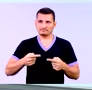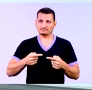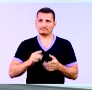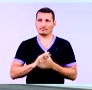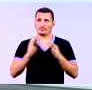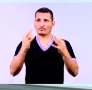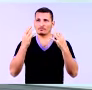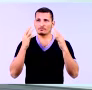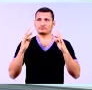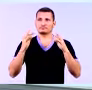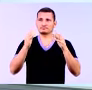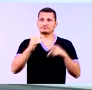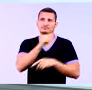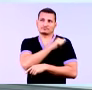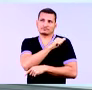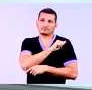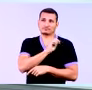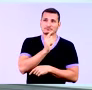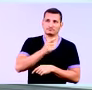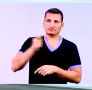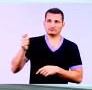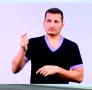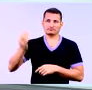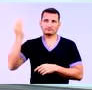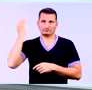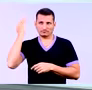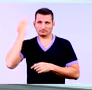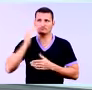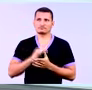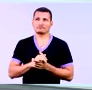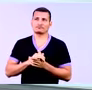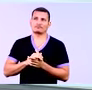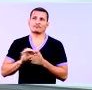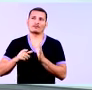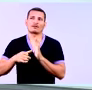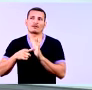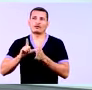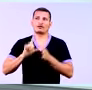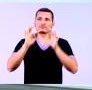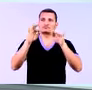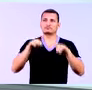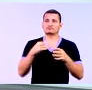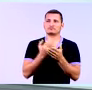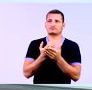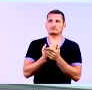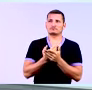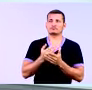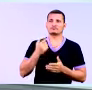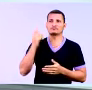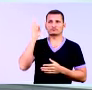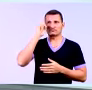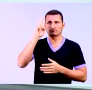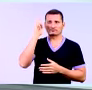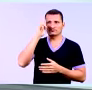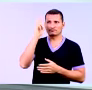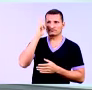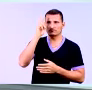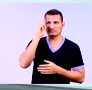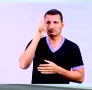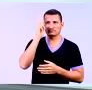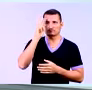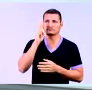os alunos. Na semana passada, antes de nós finalizarmos a aula, eu me recordo que nós